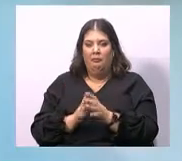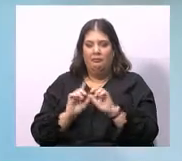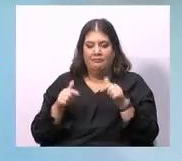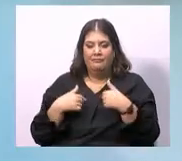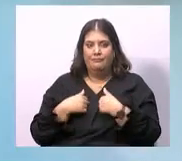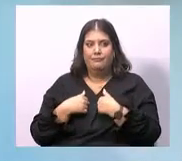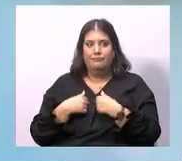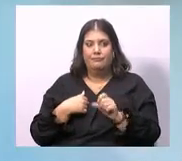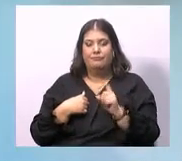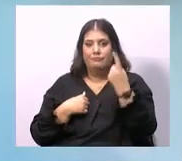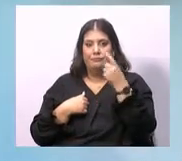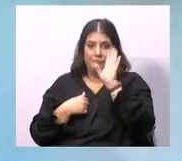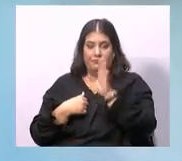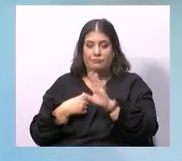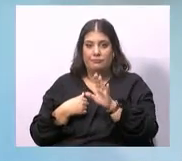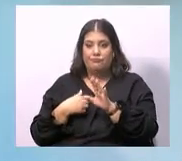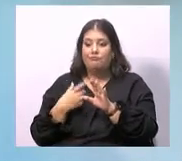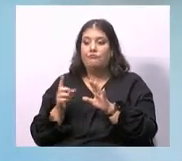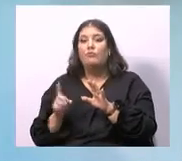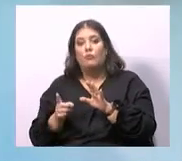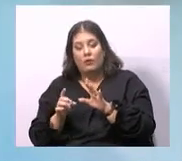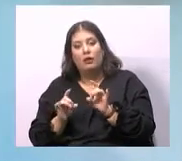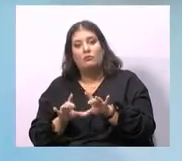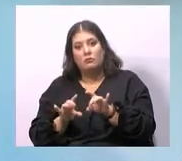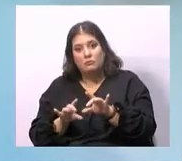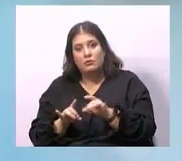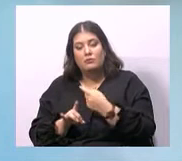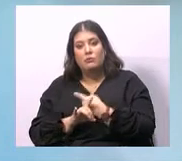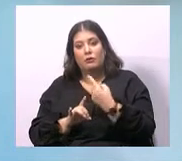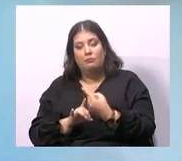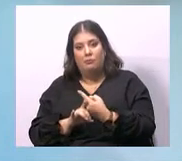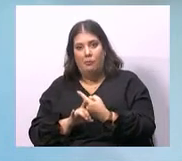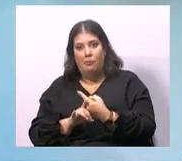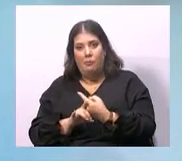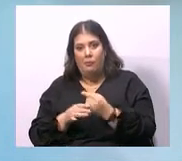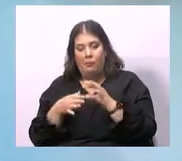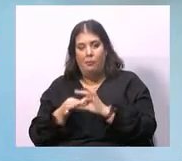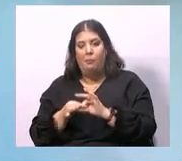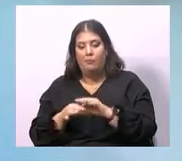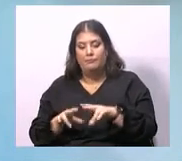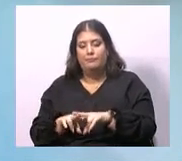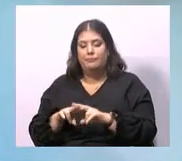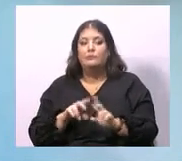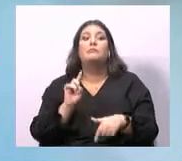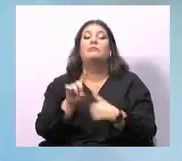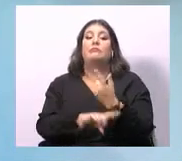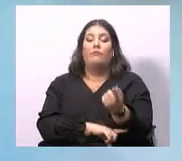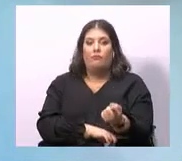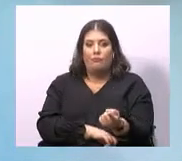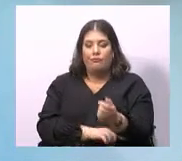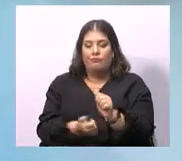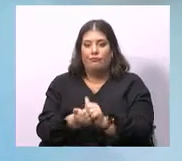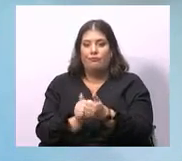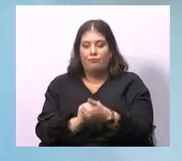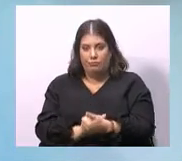primeiro de saber minimamente o que é saber a causa, claramente, estabelecer um diagnóstico e depois, então, adequar